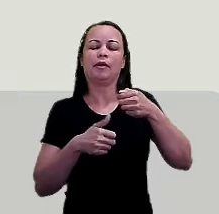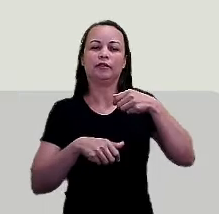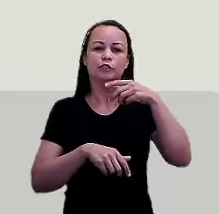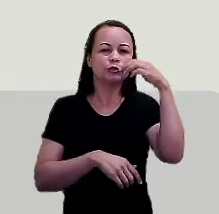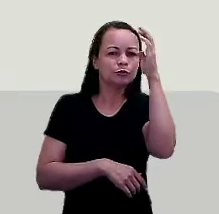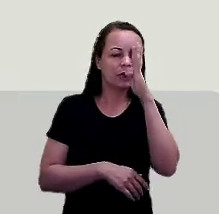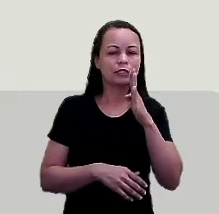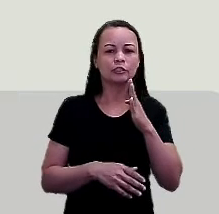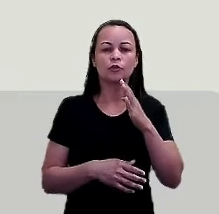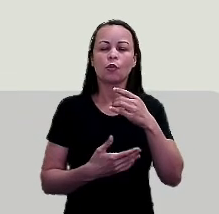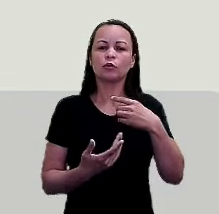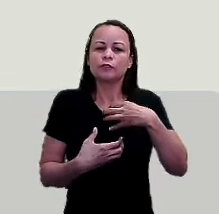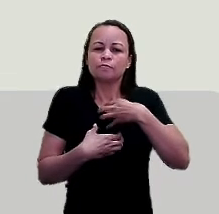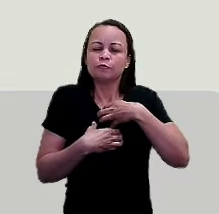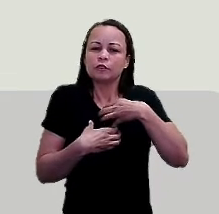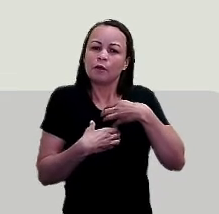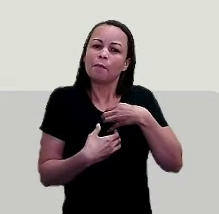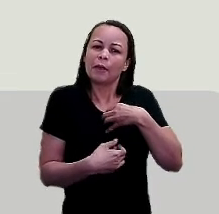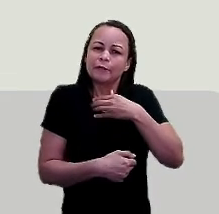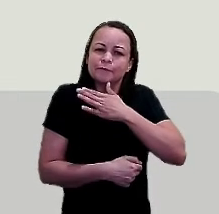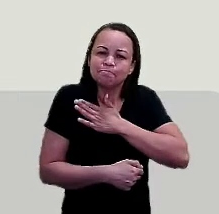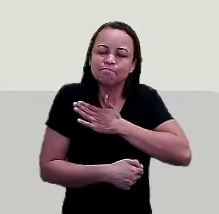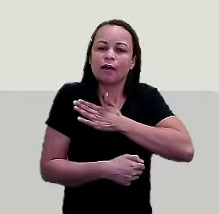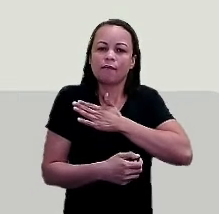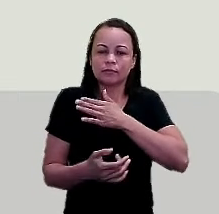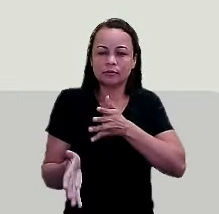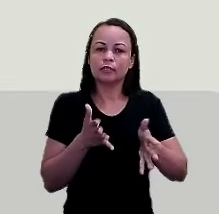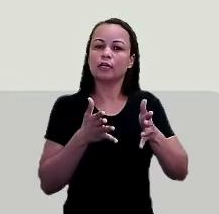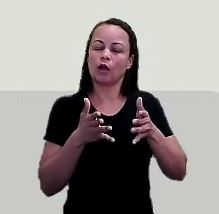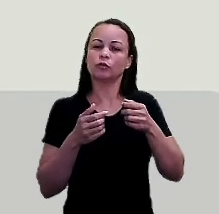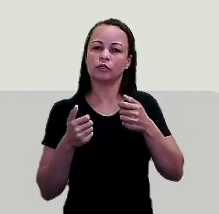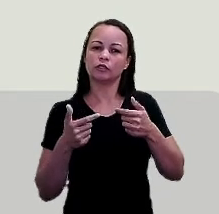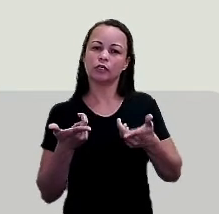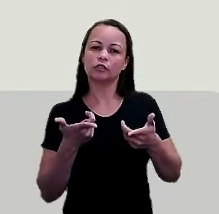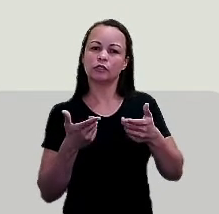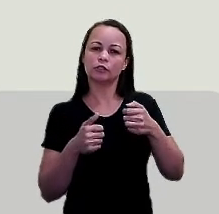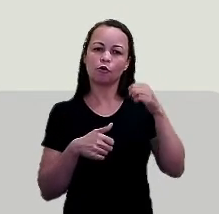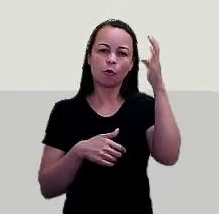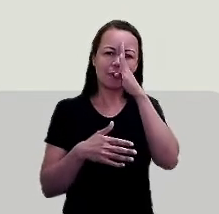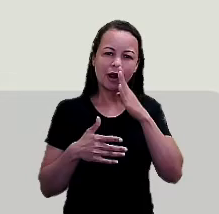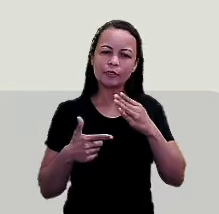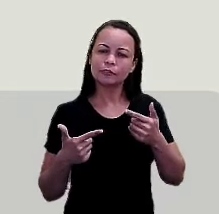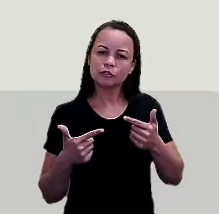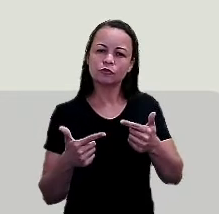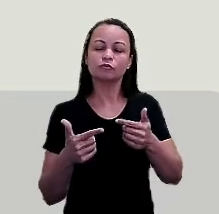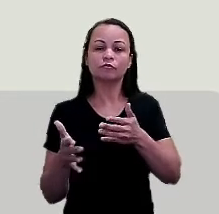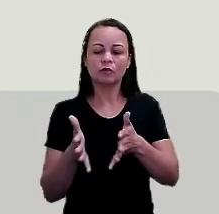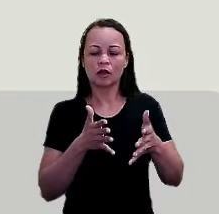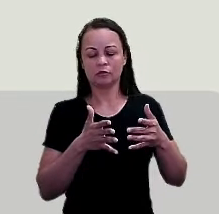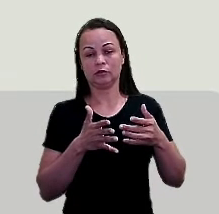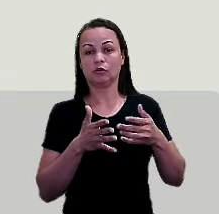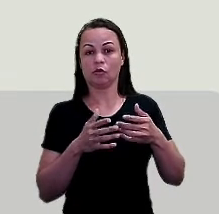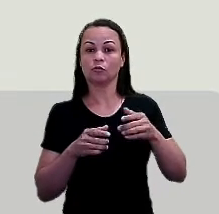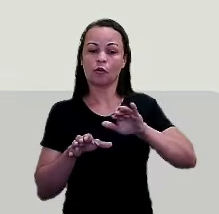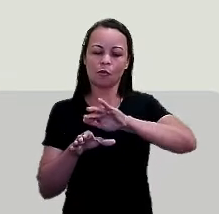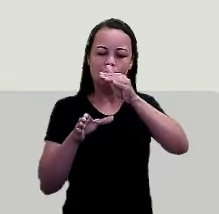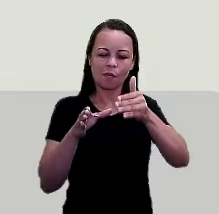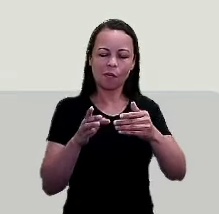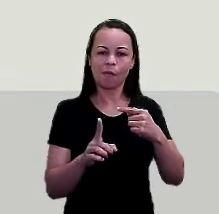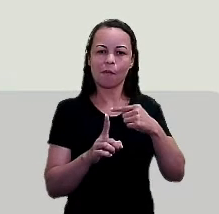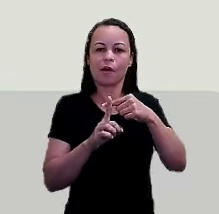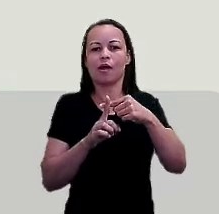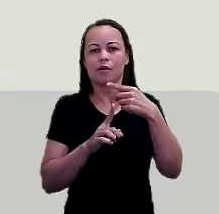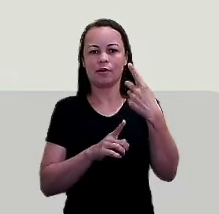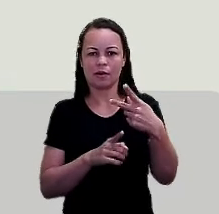o sentimento de pátria, aqueles, poxa, vamos defender o Brasil. Começou tudo no Monte das Tabocas. Olha como o nosso município